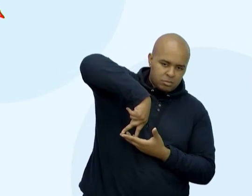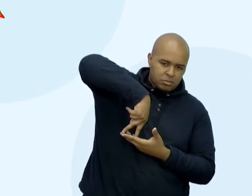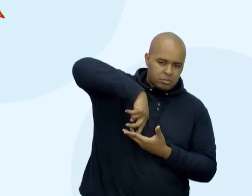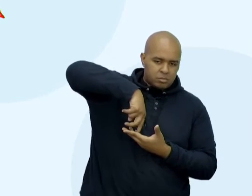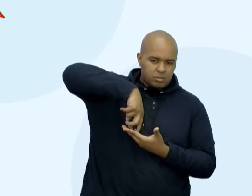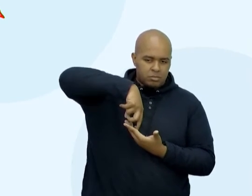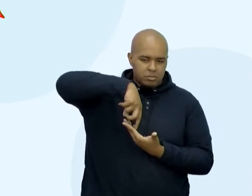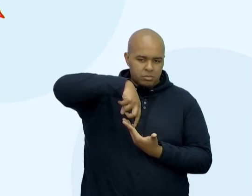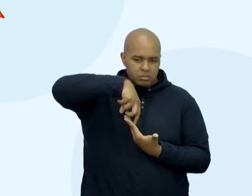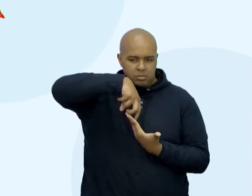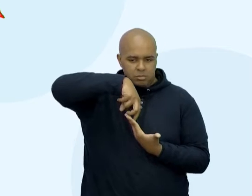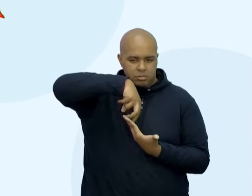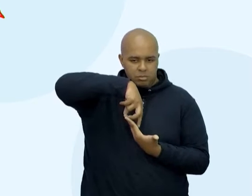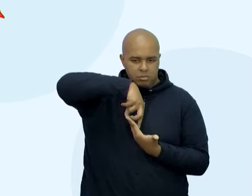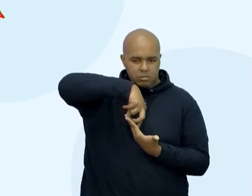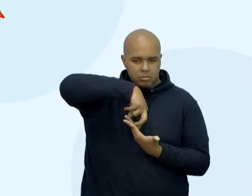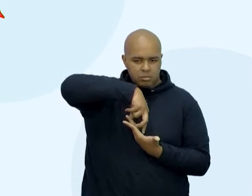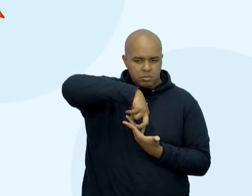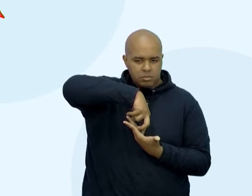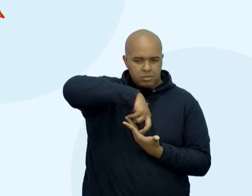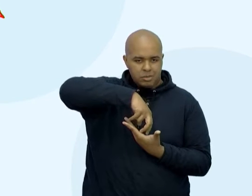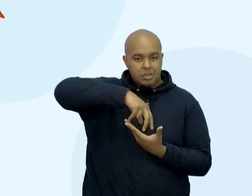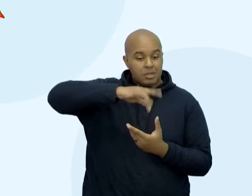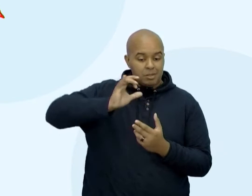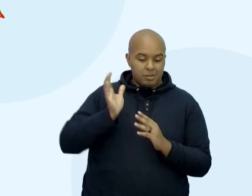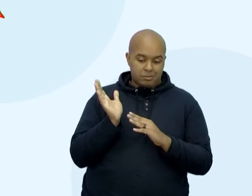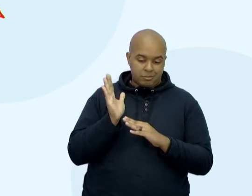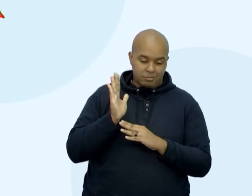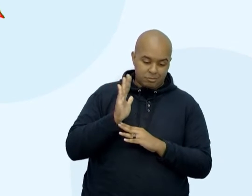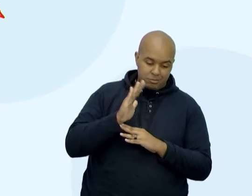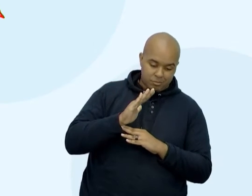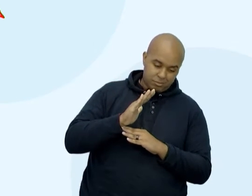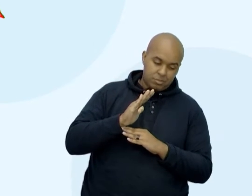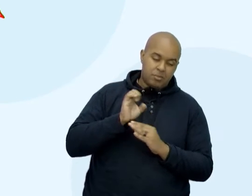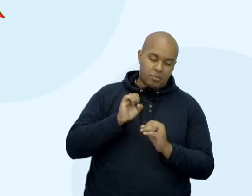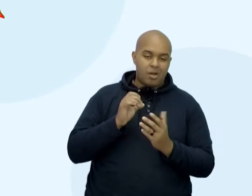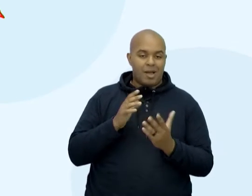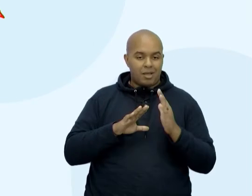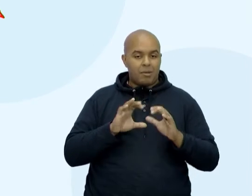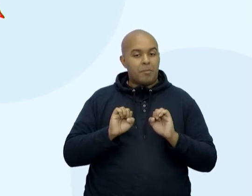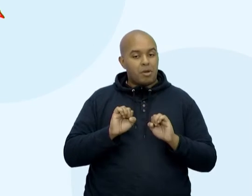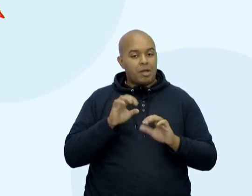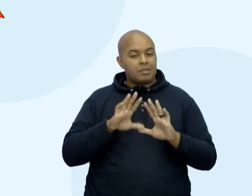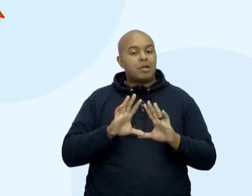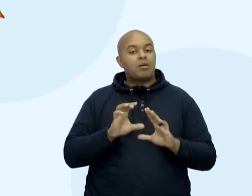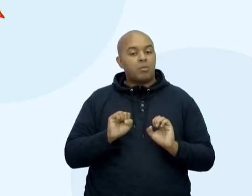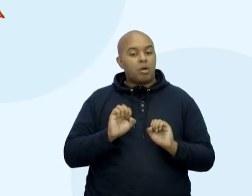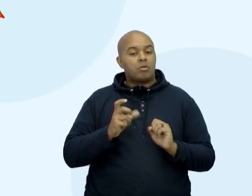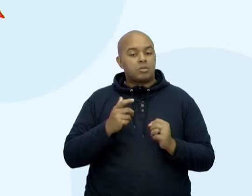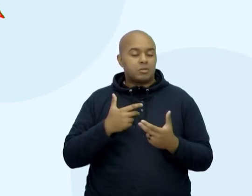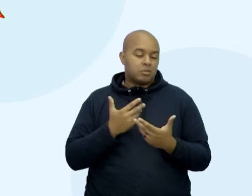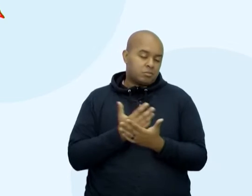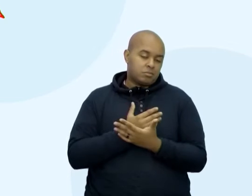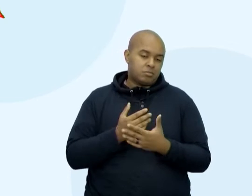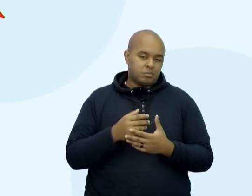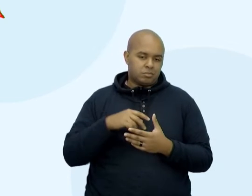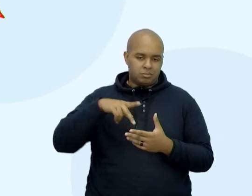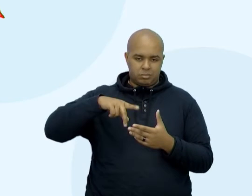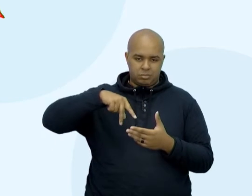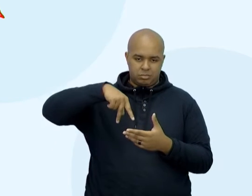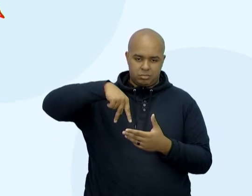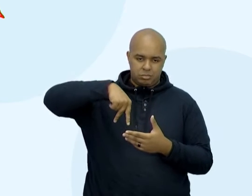Se ele jogar o corpo dele um pouquinho mais perpendicular ao plano, oportunidade,